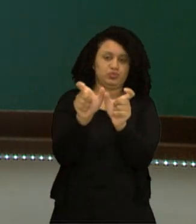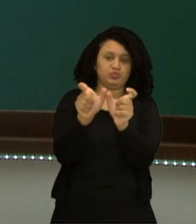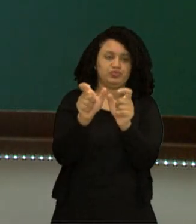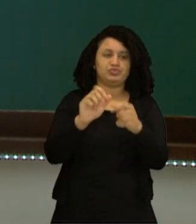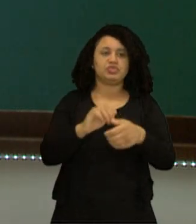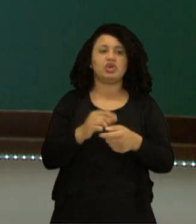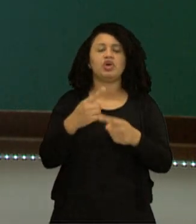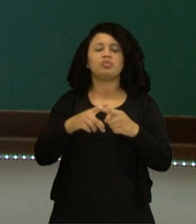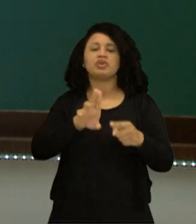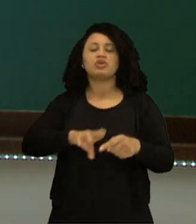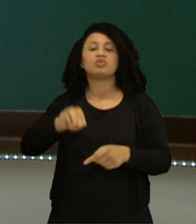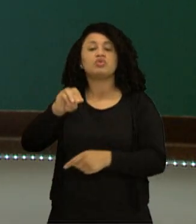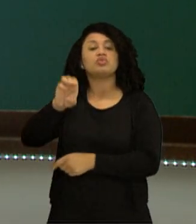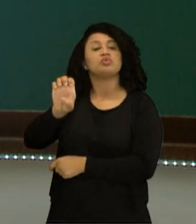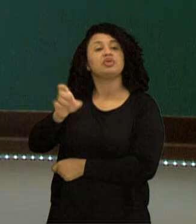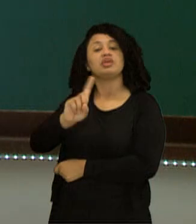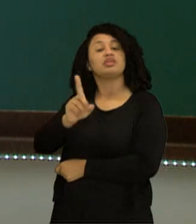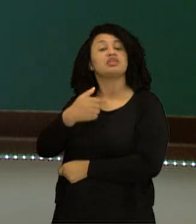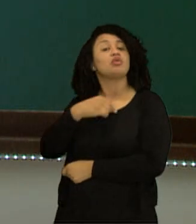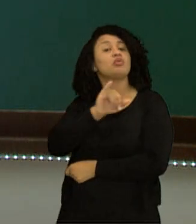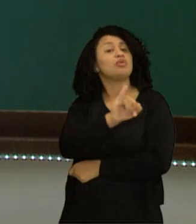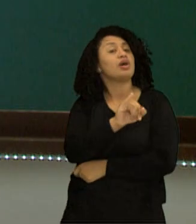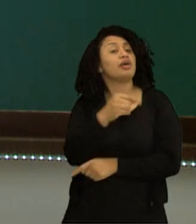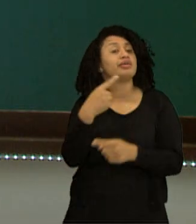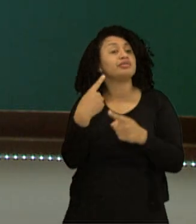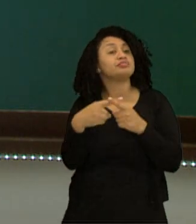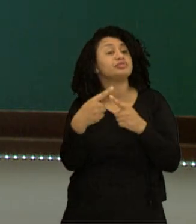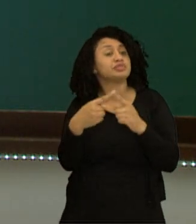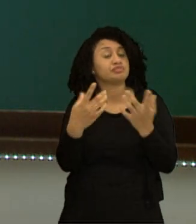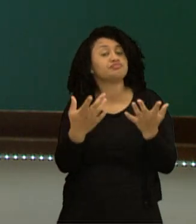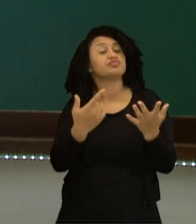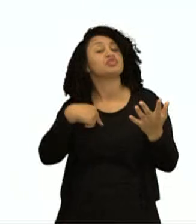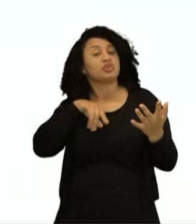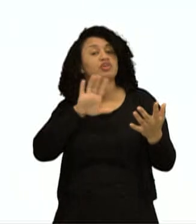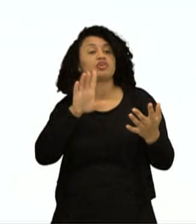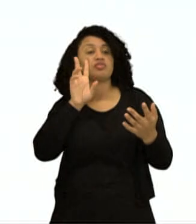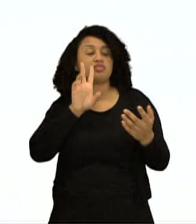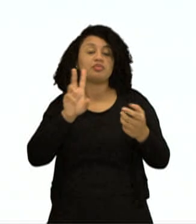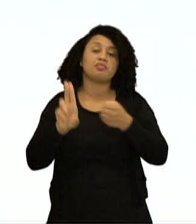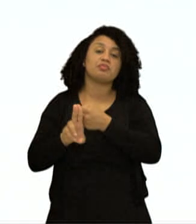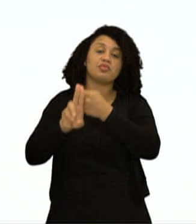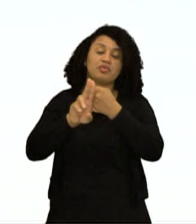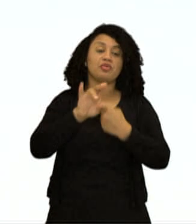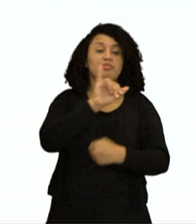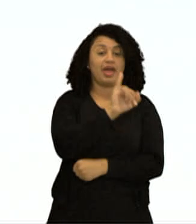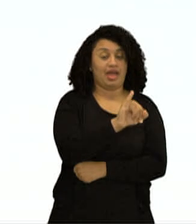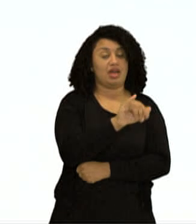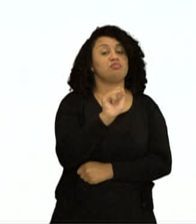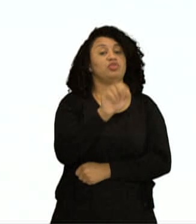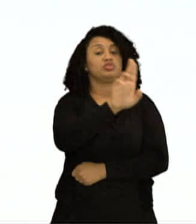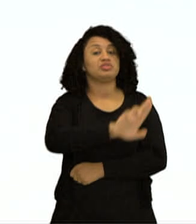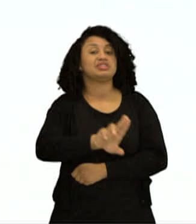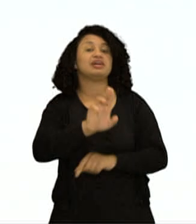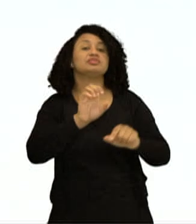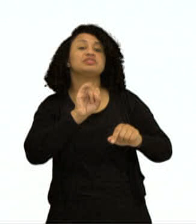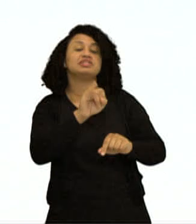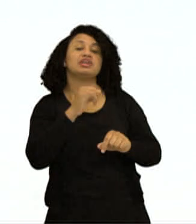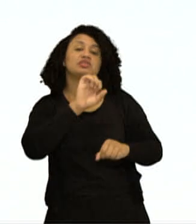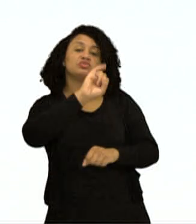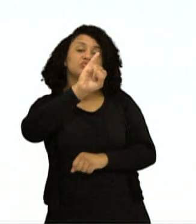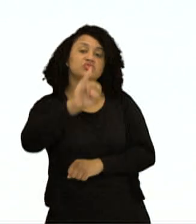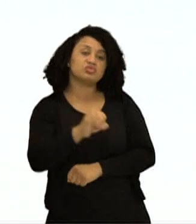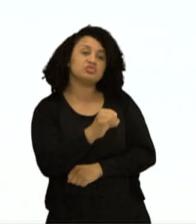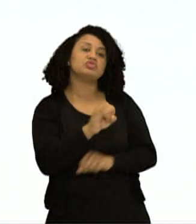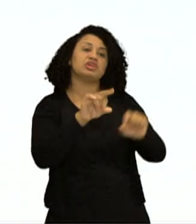usou o me e não usou o I? Porque como a gente viu, o pronome I só pode ser usado como